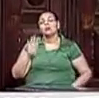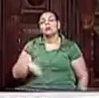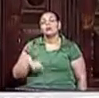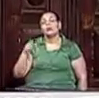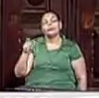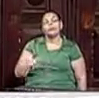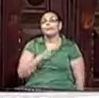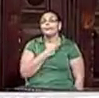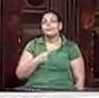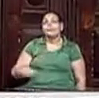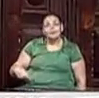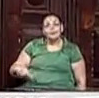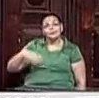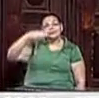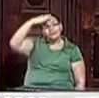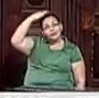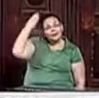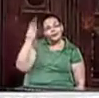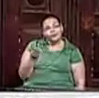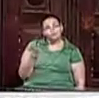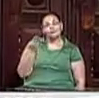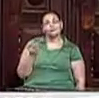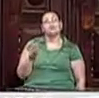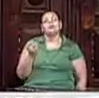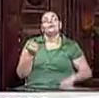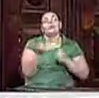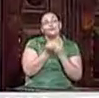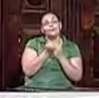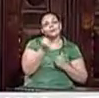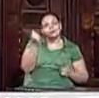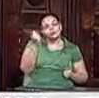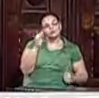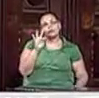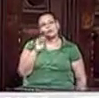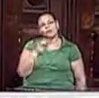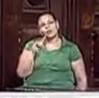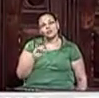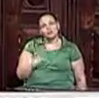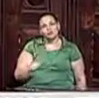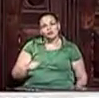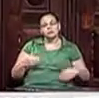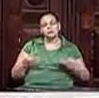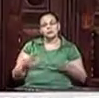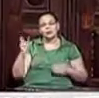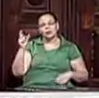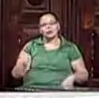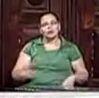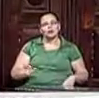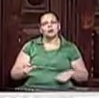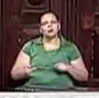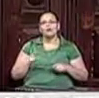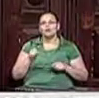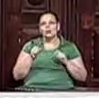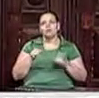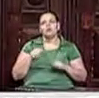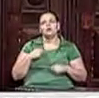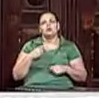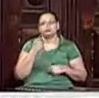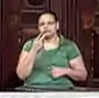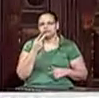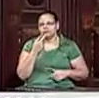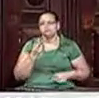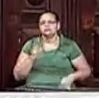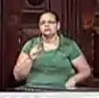que o presidente da República e o ministro da Fazenda. Aqueles que